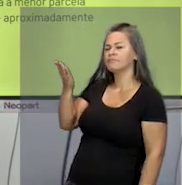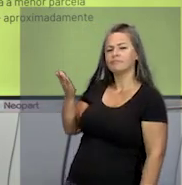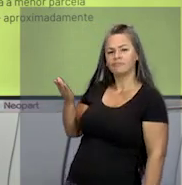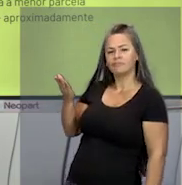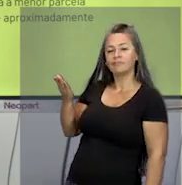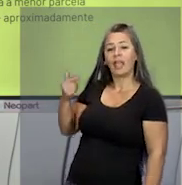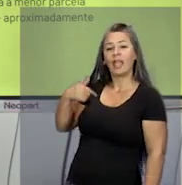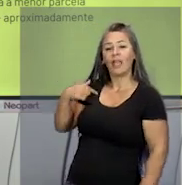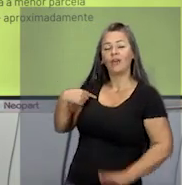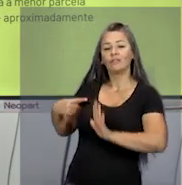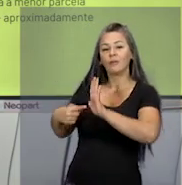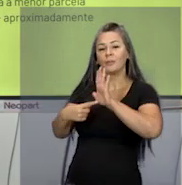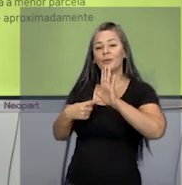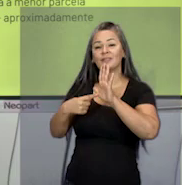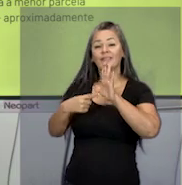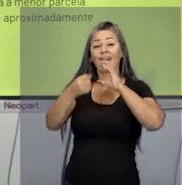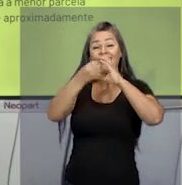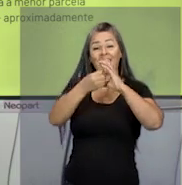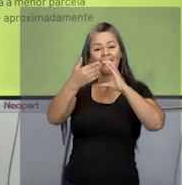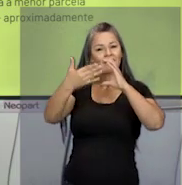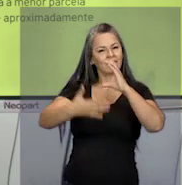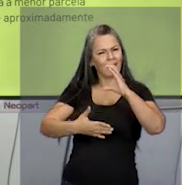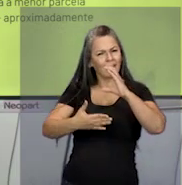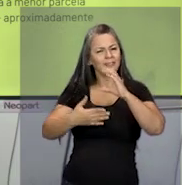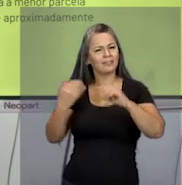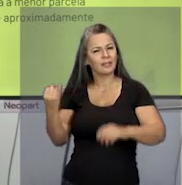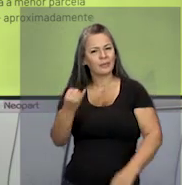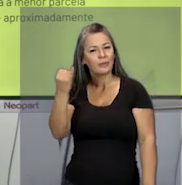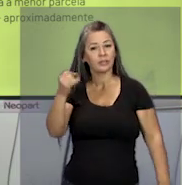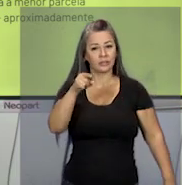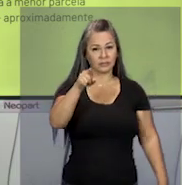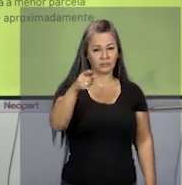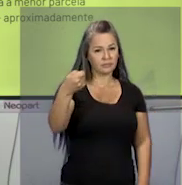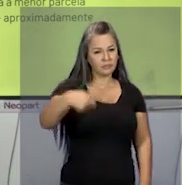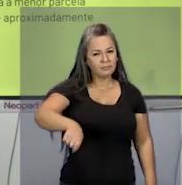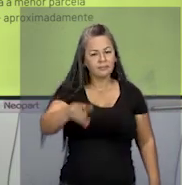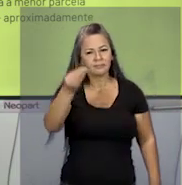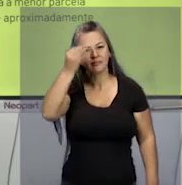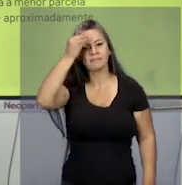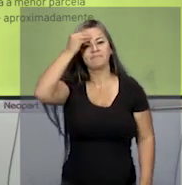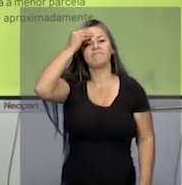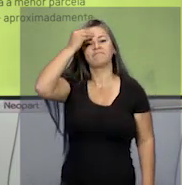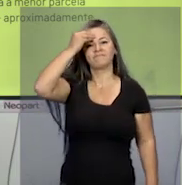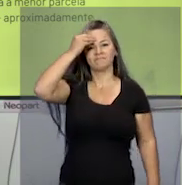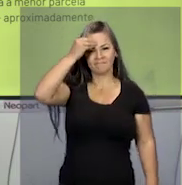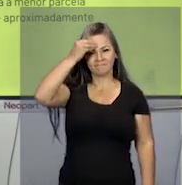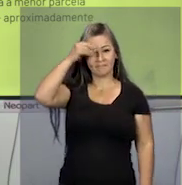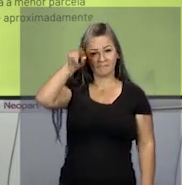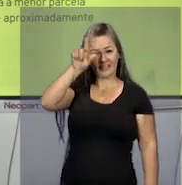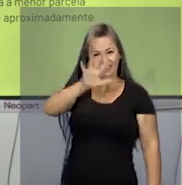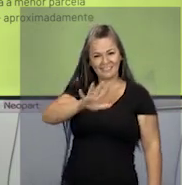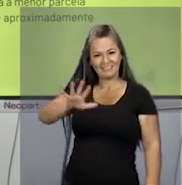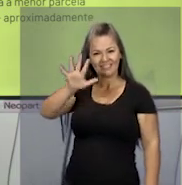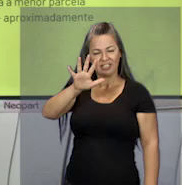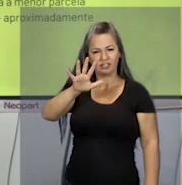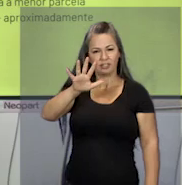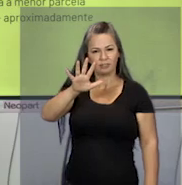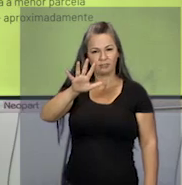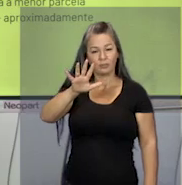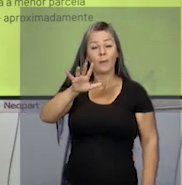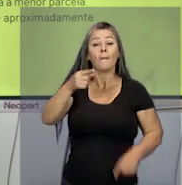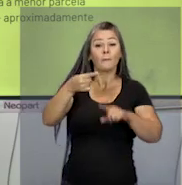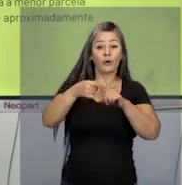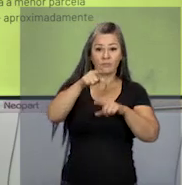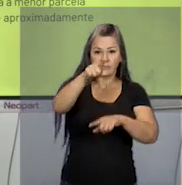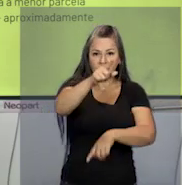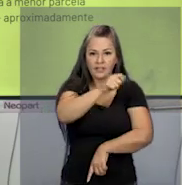região características marcantes, aquilo que você precisa saber em relação às regiões geoeconômicas. Aquilo que você que vai fazer a